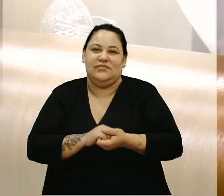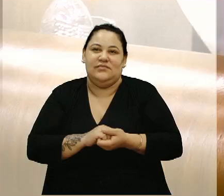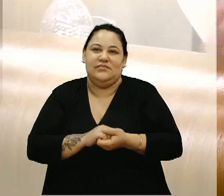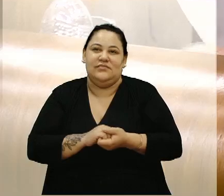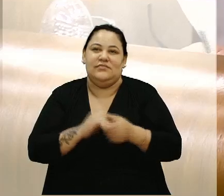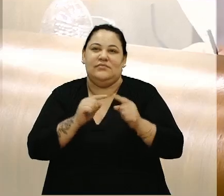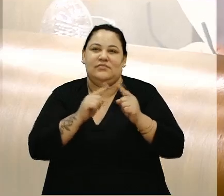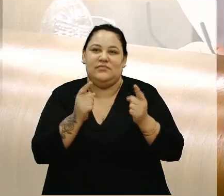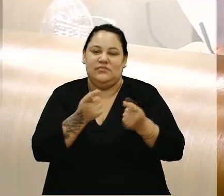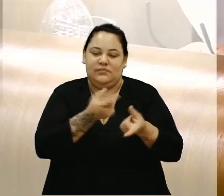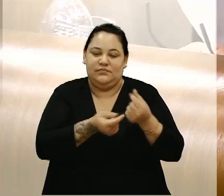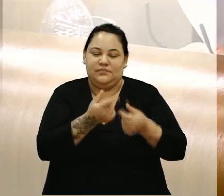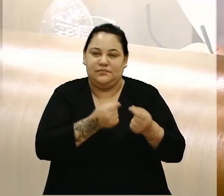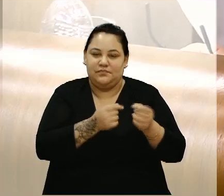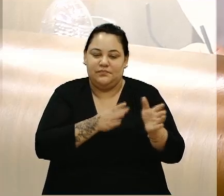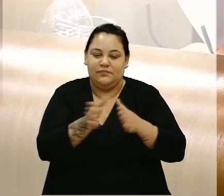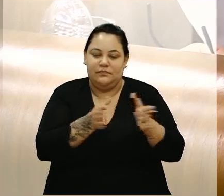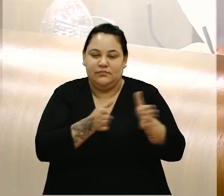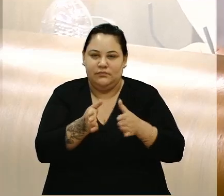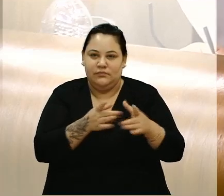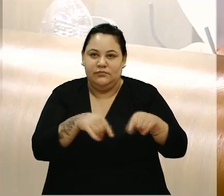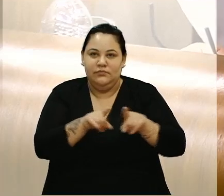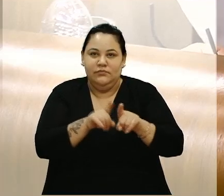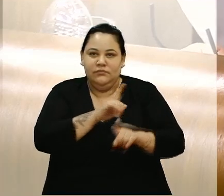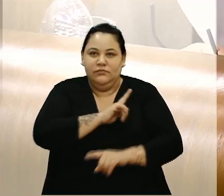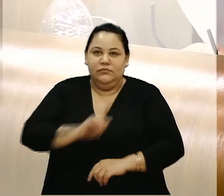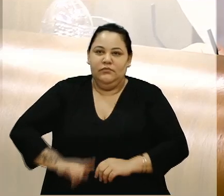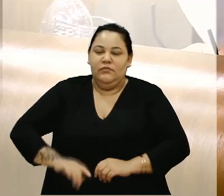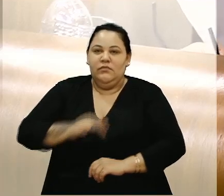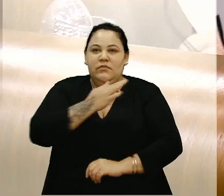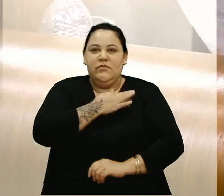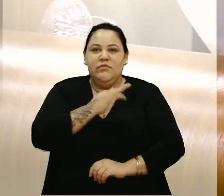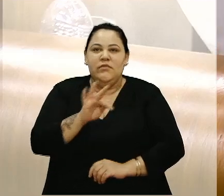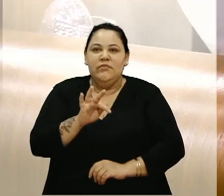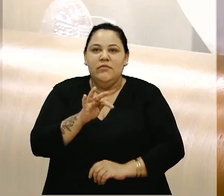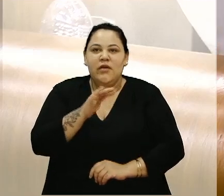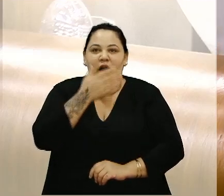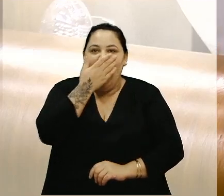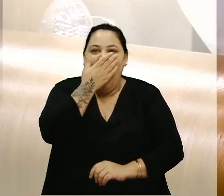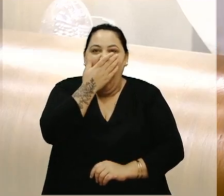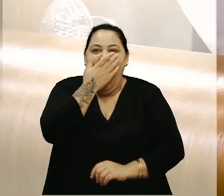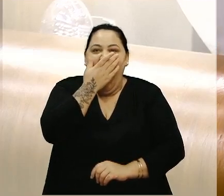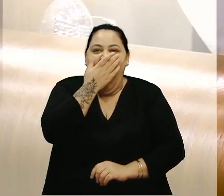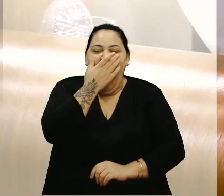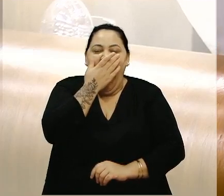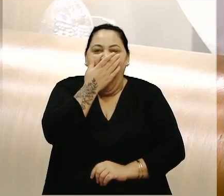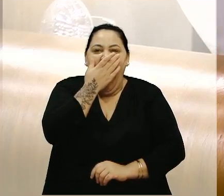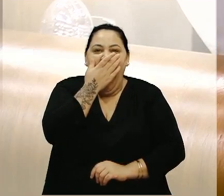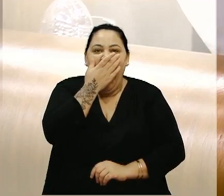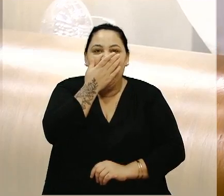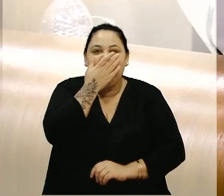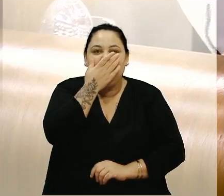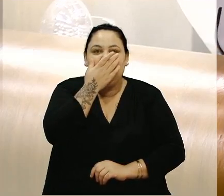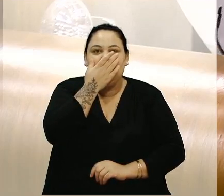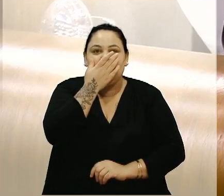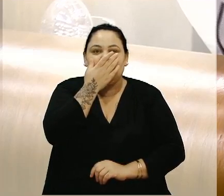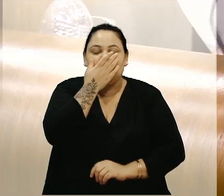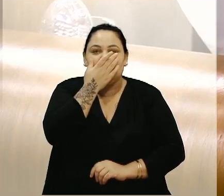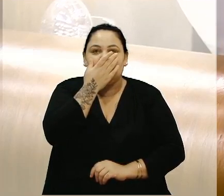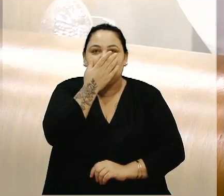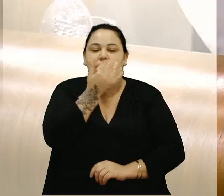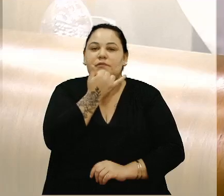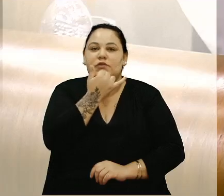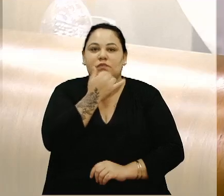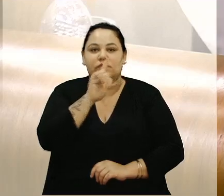financeira, viabilidade, e o governo federal conseguiu que isso fosse resolvido.